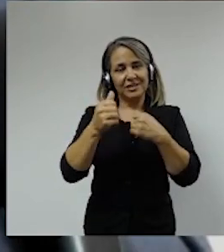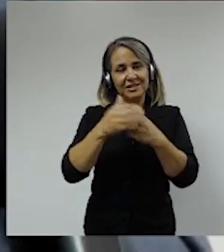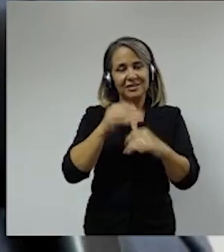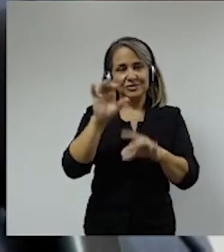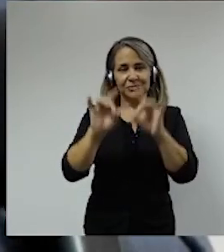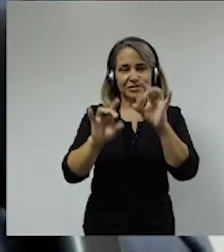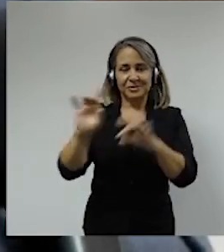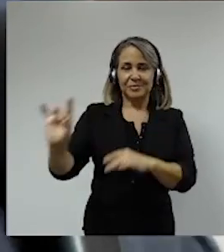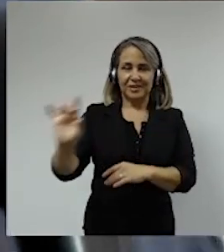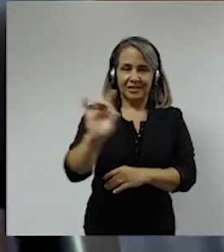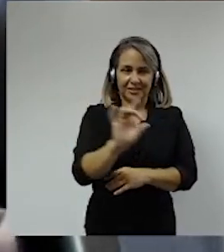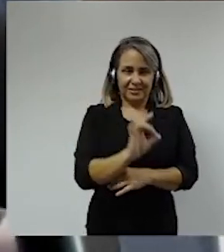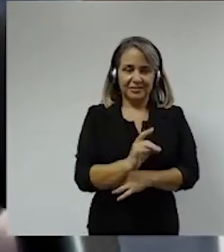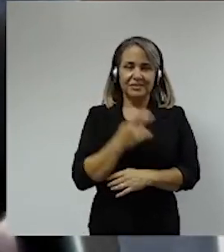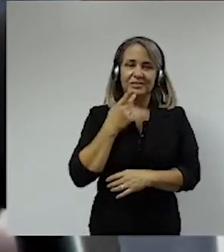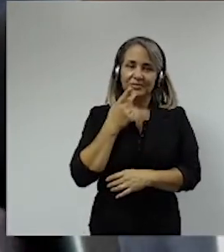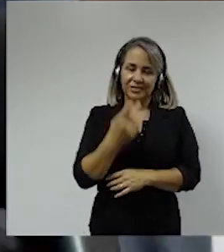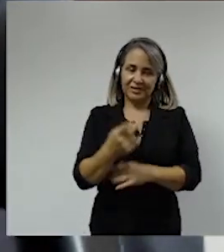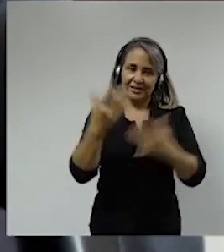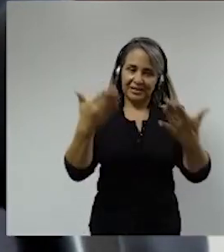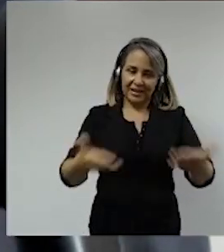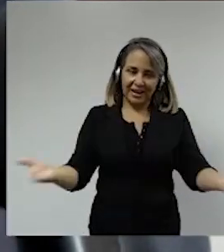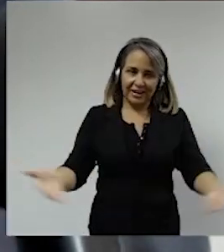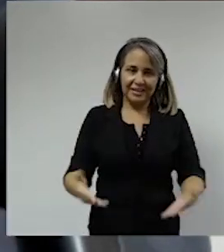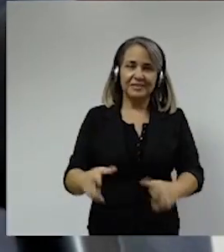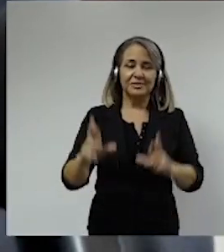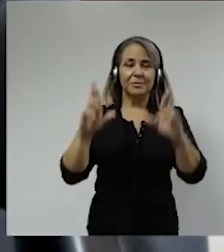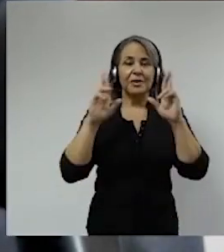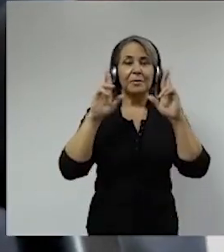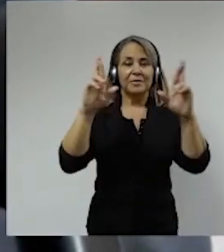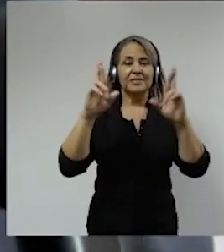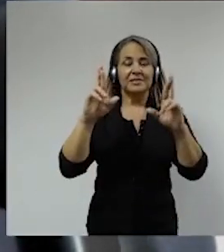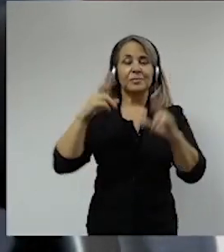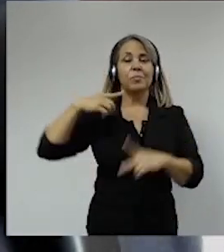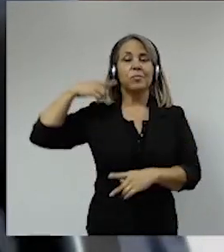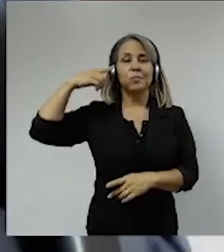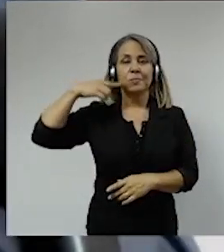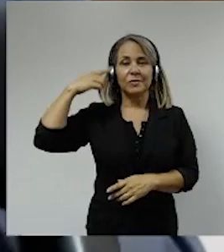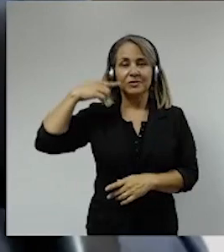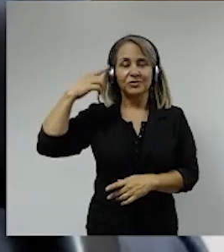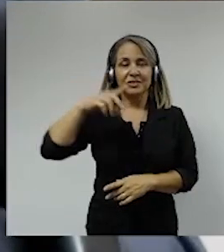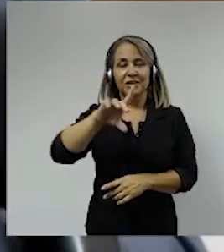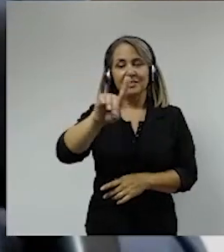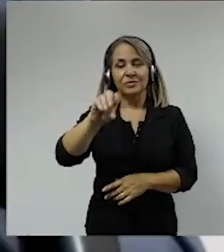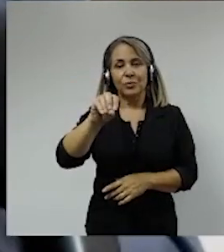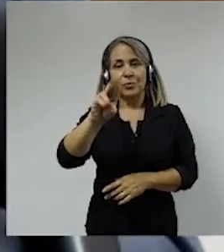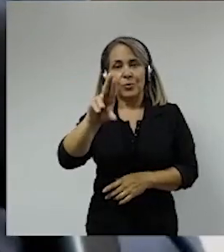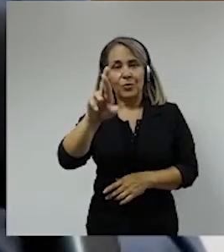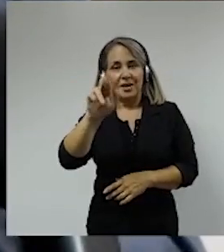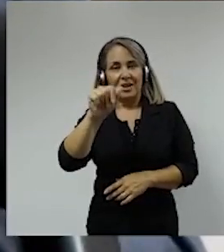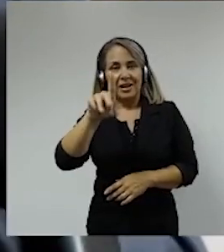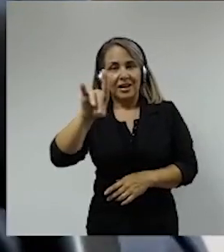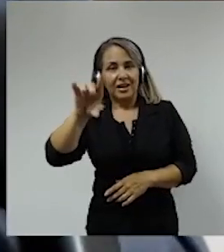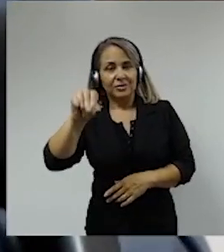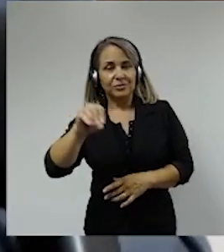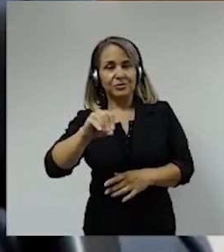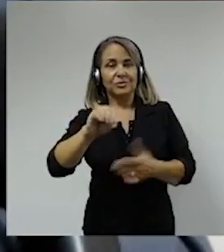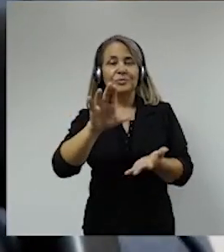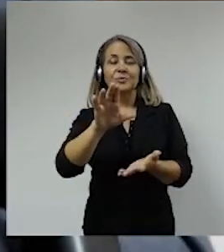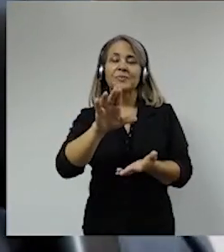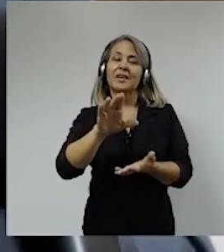para cada um de vocês, dizer que aqui a gente está representando a advocacia de Dourados, a advocacia do Mato Grosso do Sul,